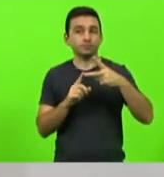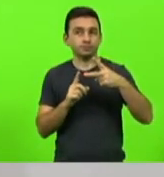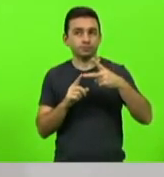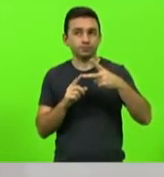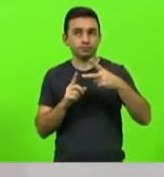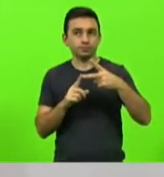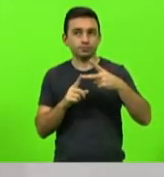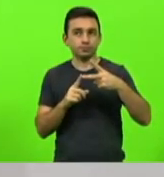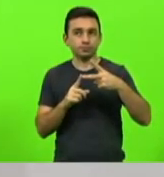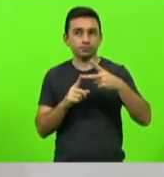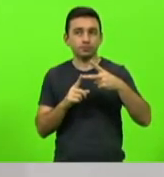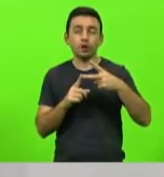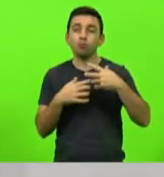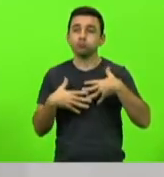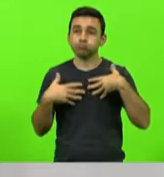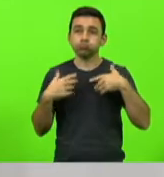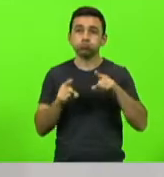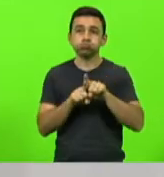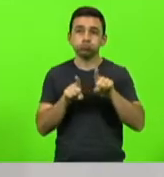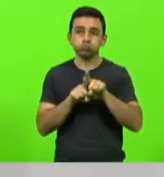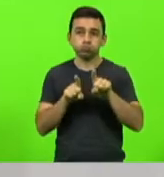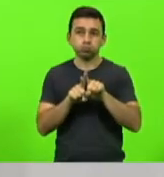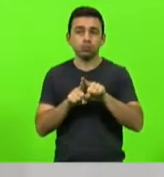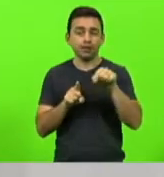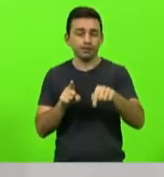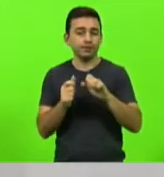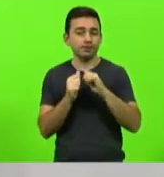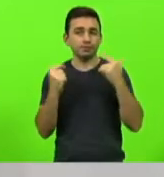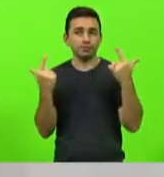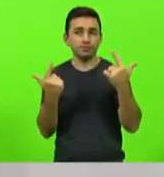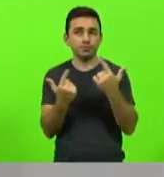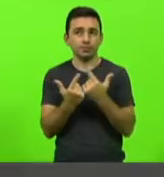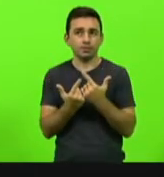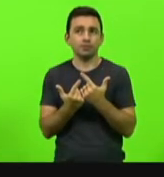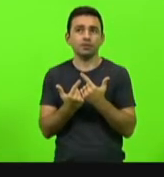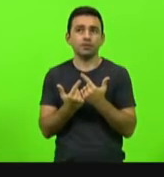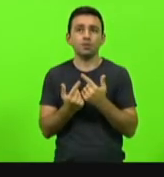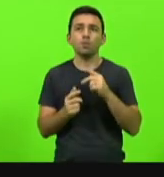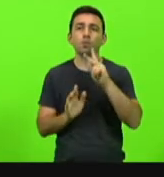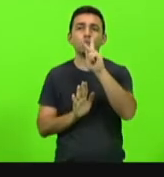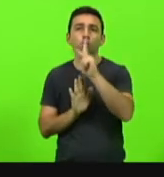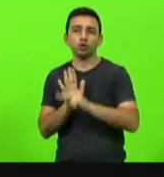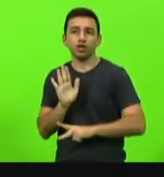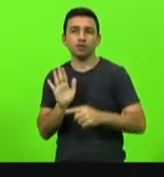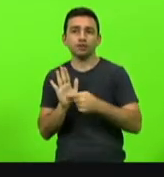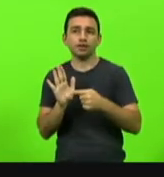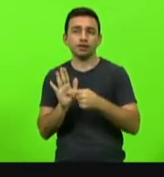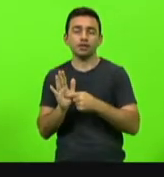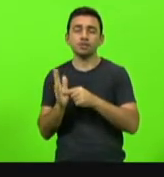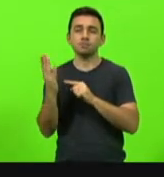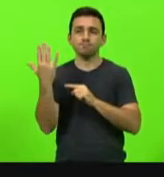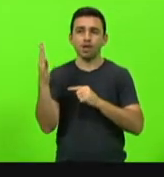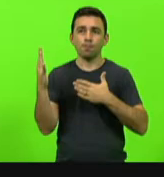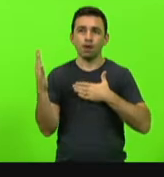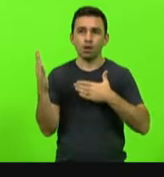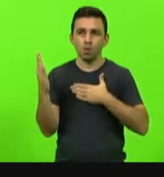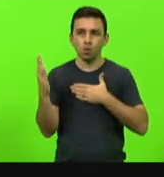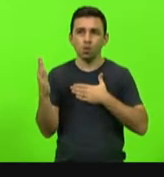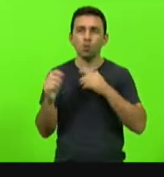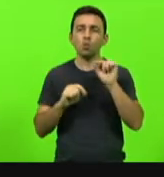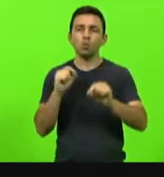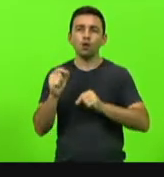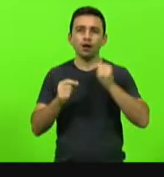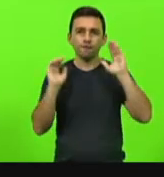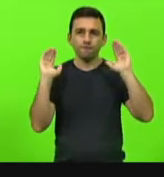nós homenageamos aqui na Assembleia Legislativa o projeto Espelho Meu, que tem foco